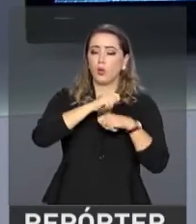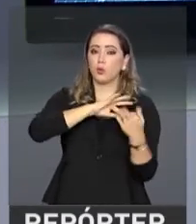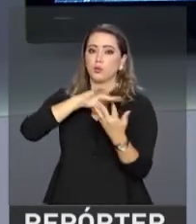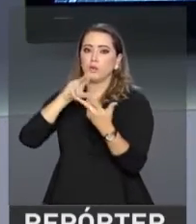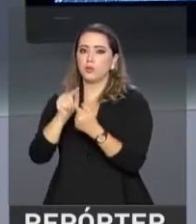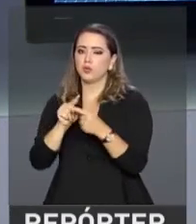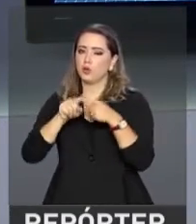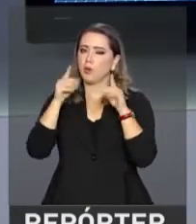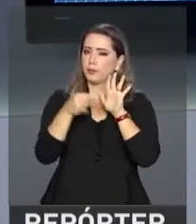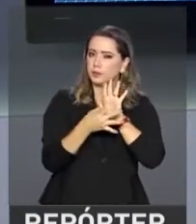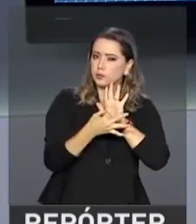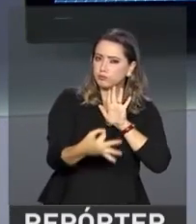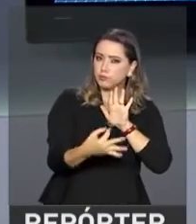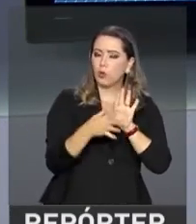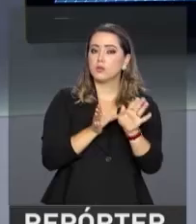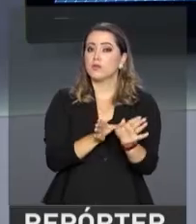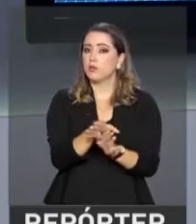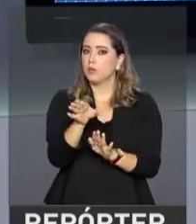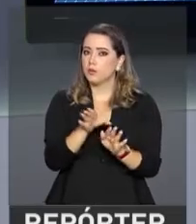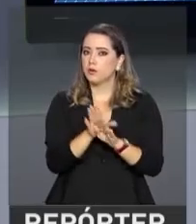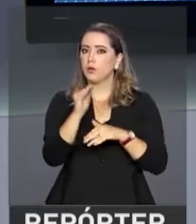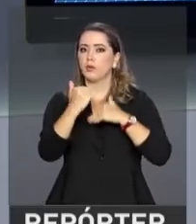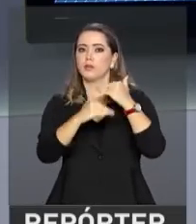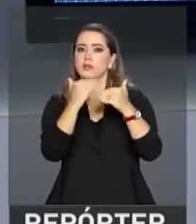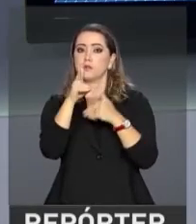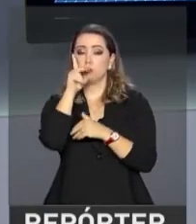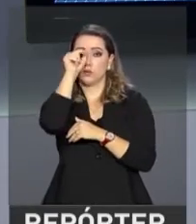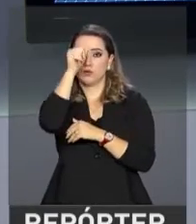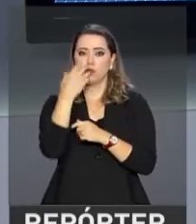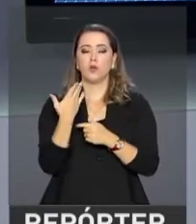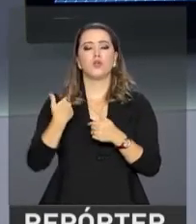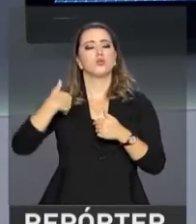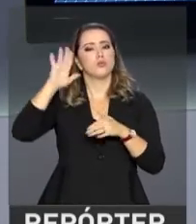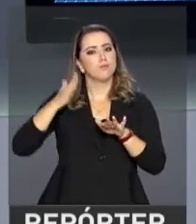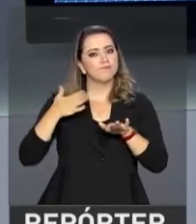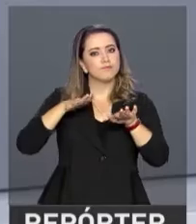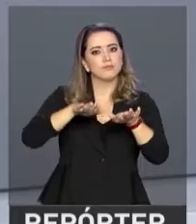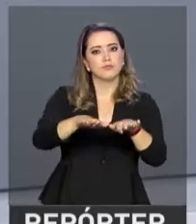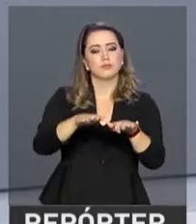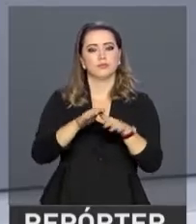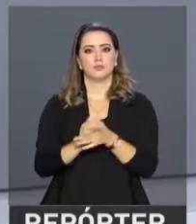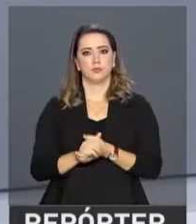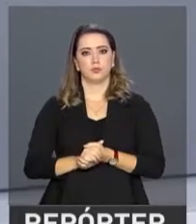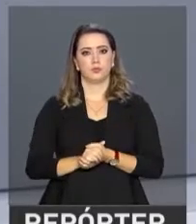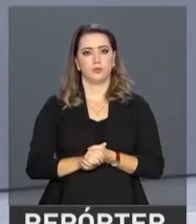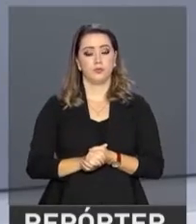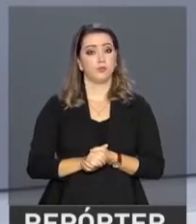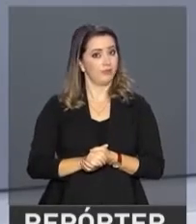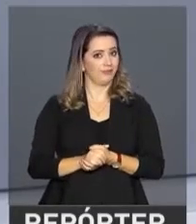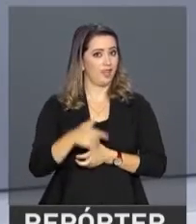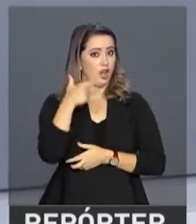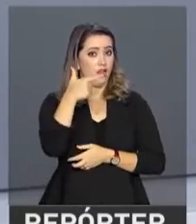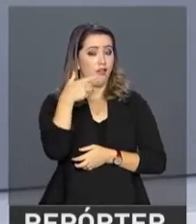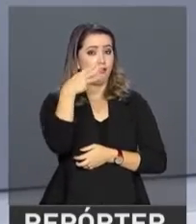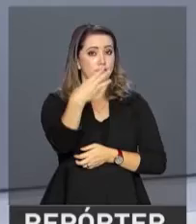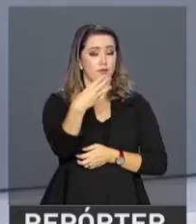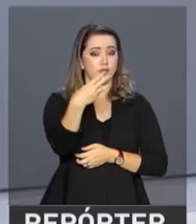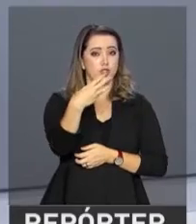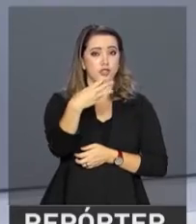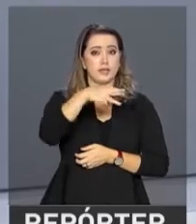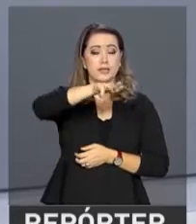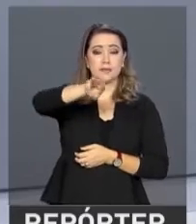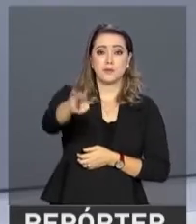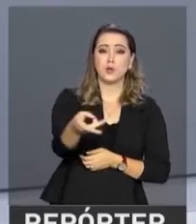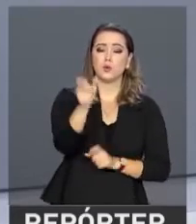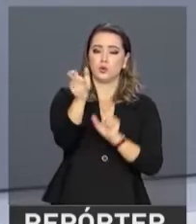sugere ações políticas para garantir um crescimento mais forte e mais inclusivo quase 23 milhões de pessoas sacaram